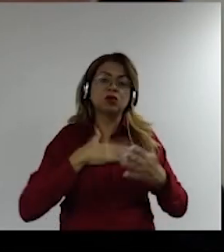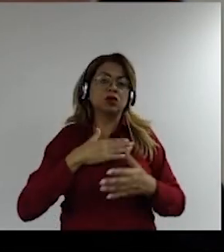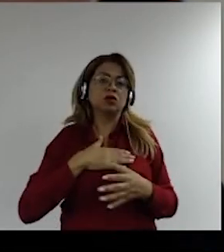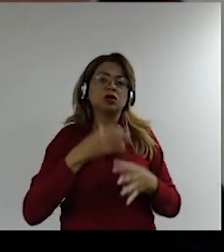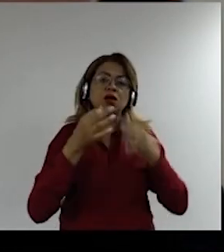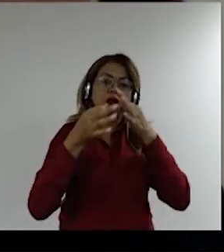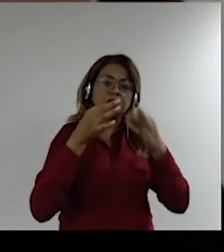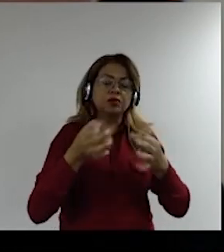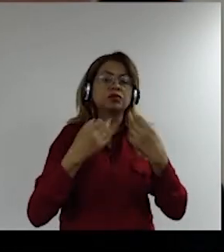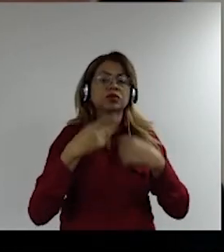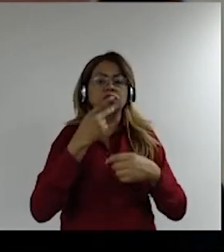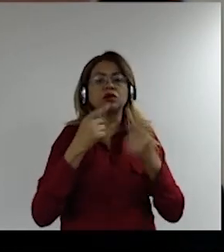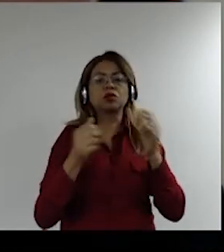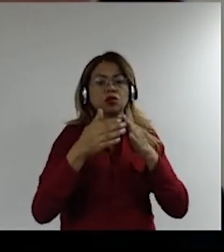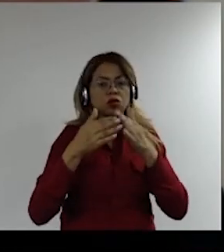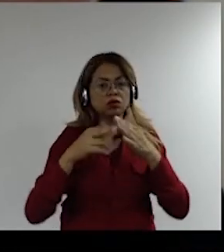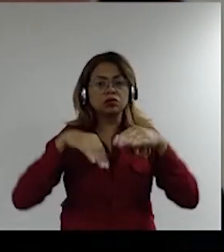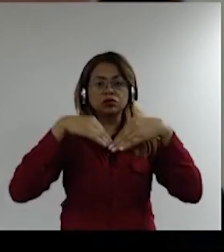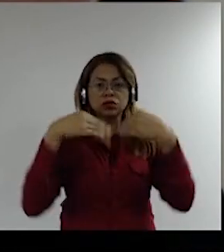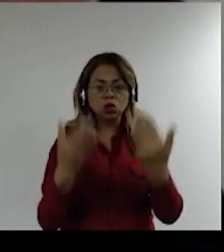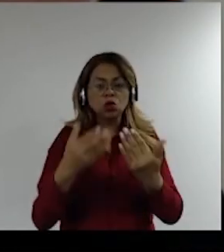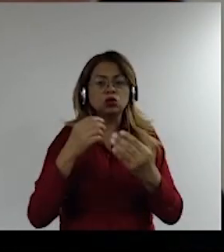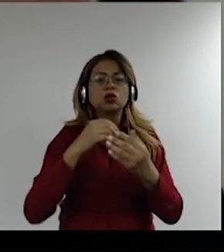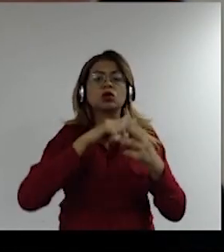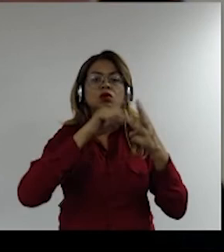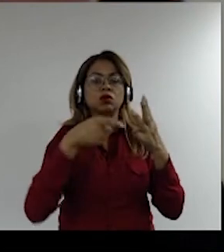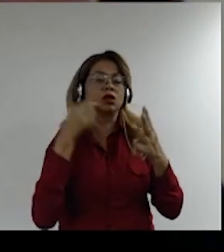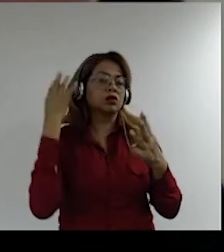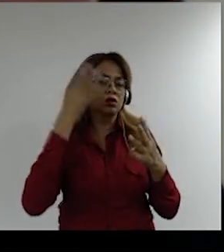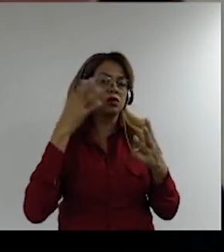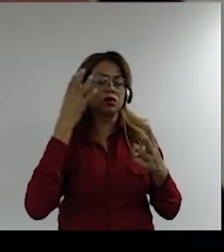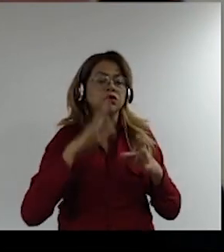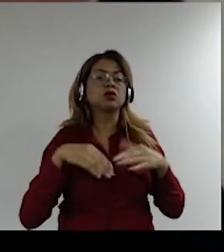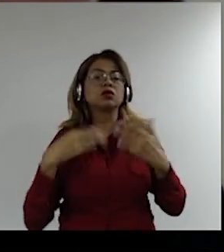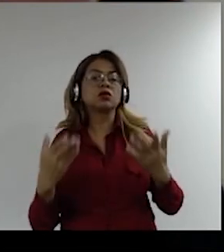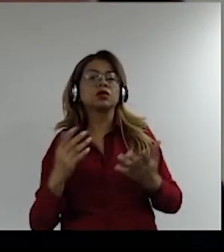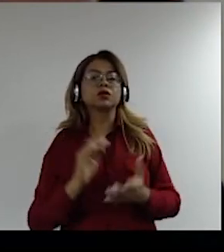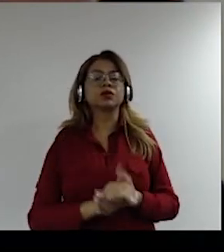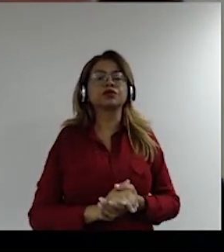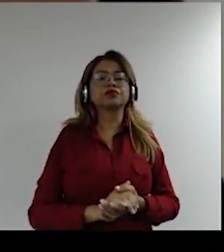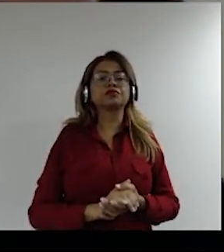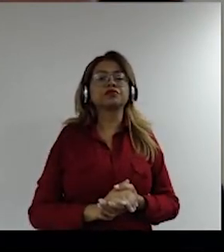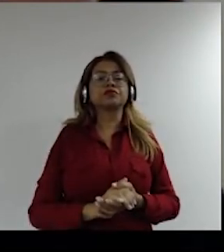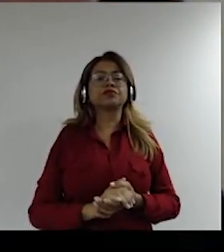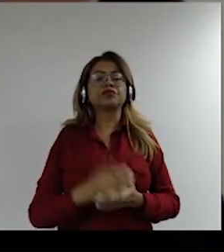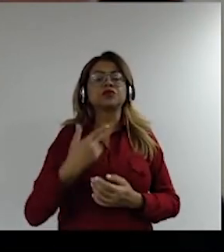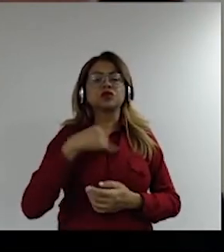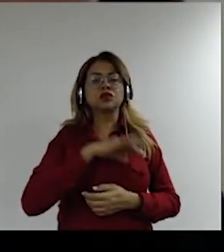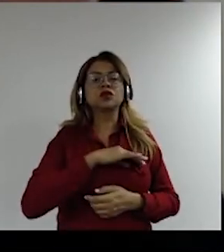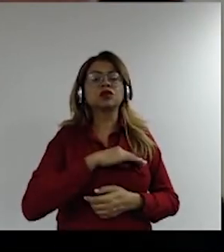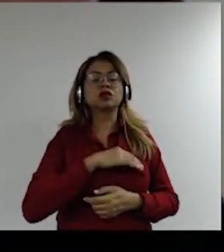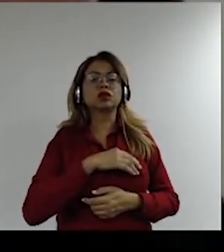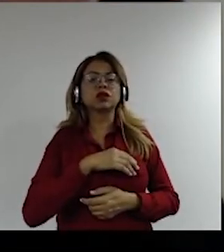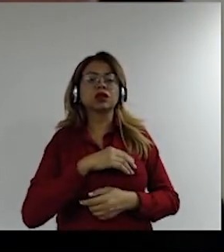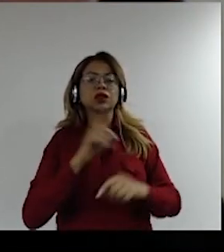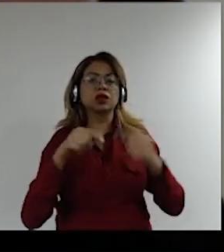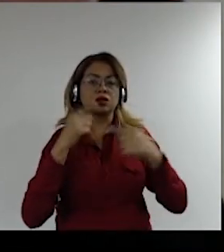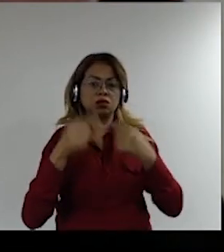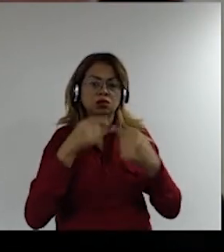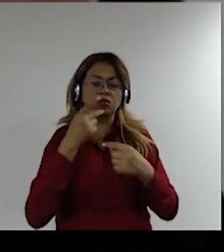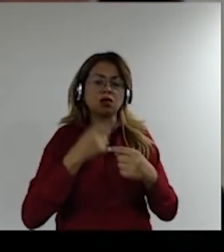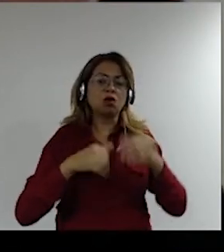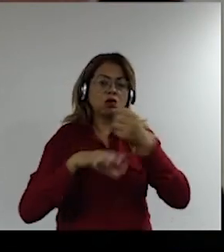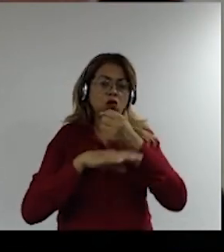que venha aos demais palestrantes. Eu nunca participei de nenhum órgão